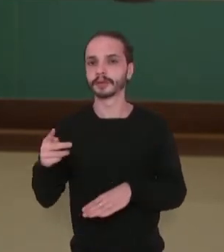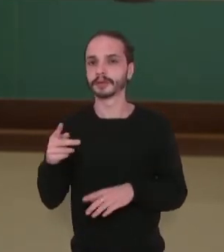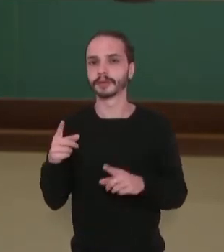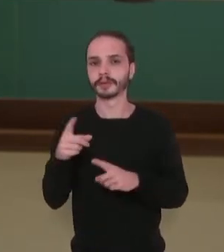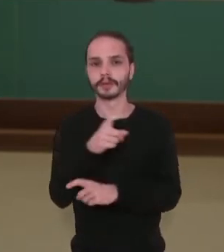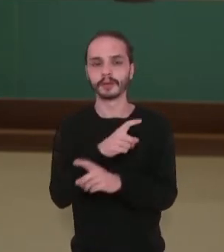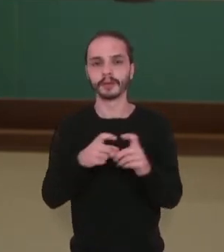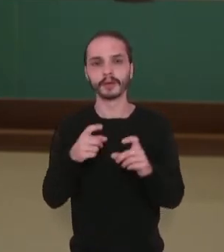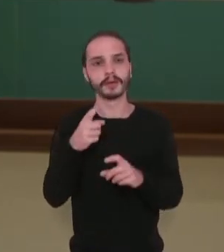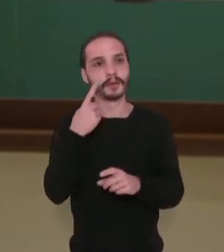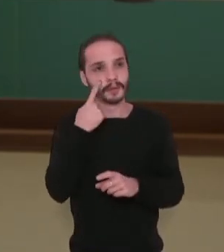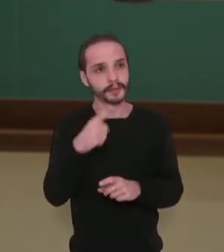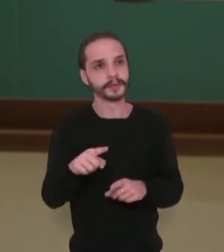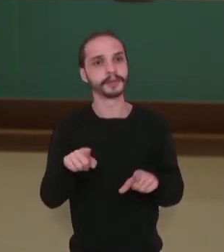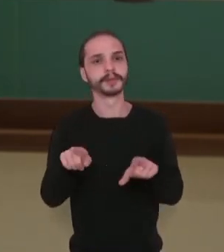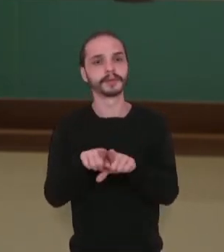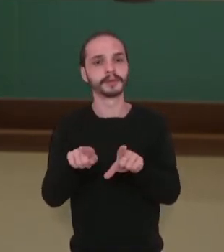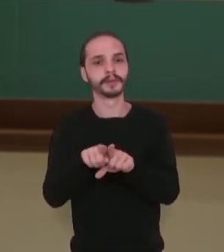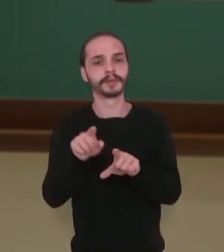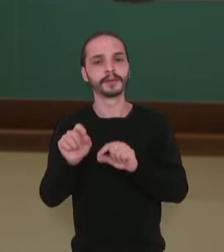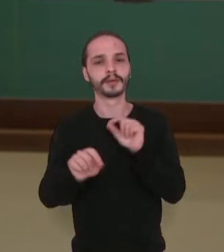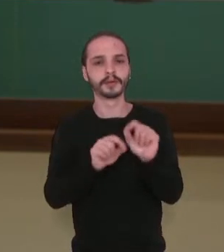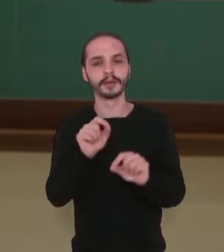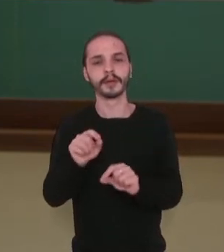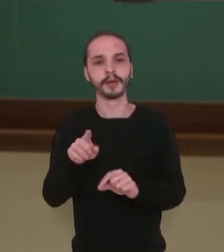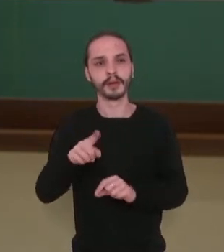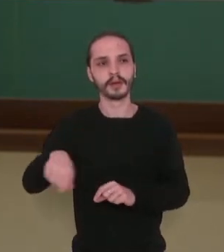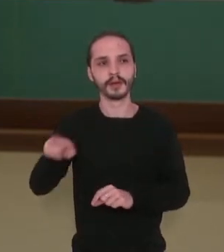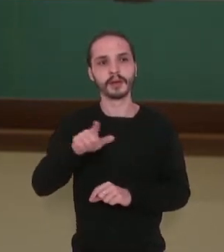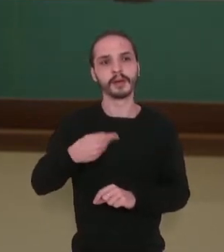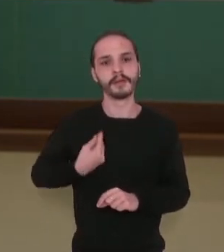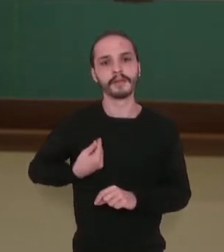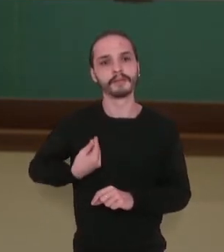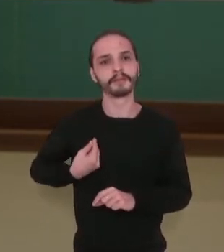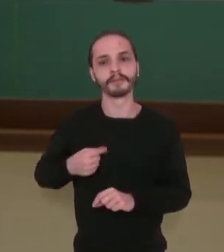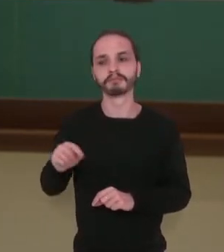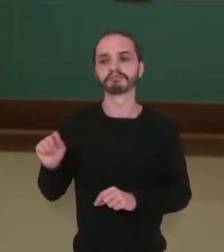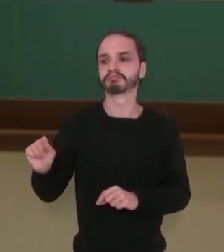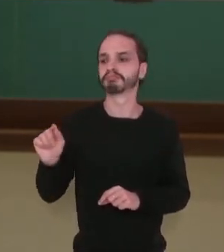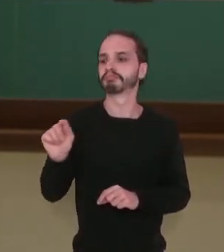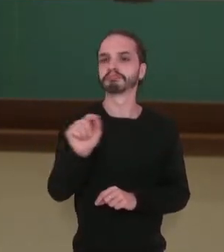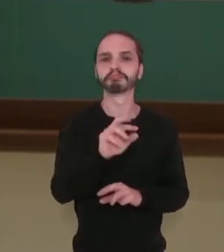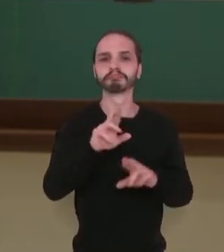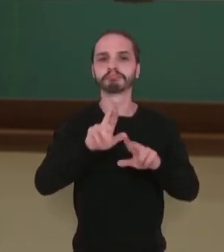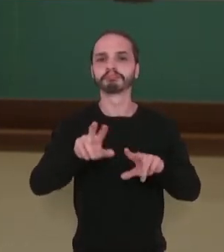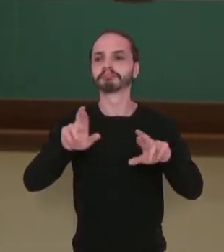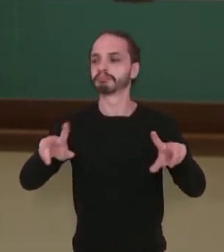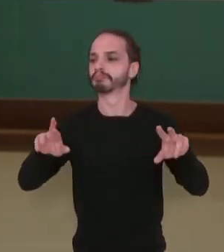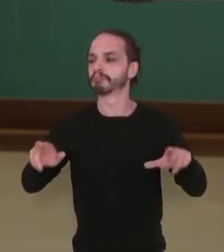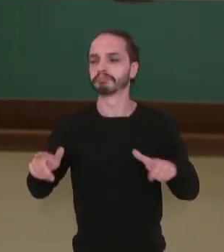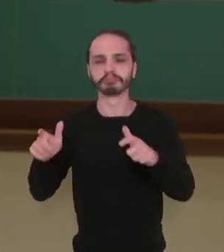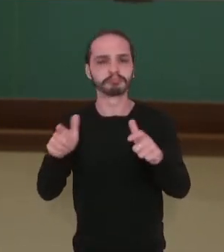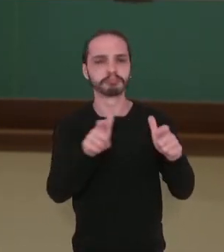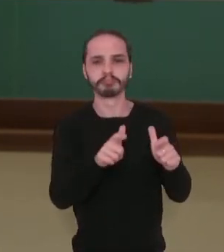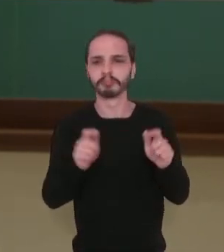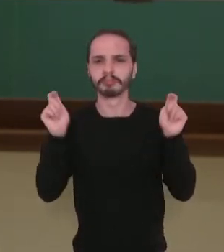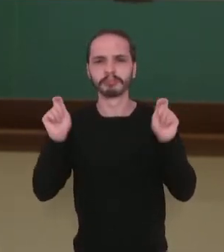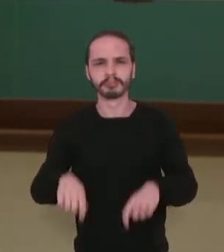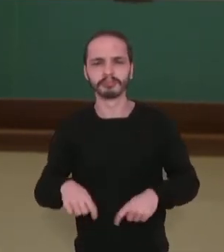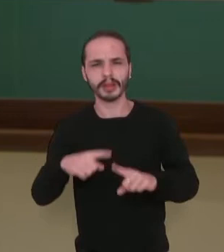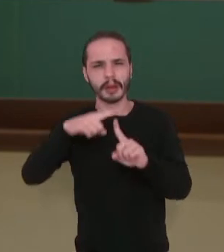gente viu também que elas habitam em diversos habitats, suportando ali